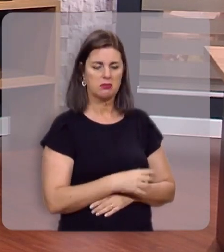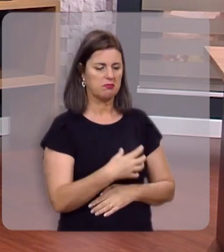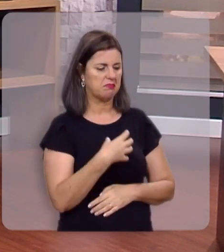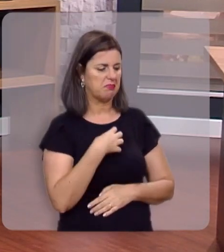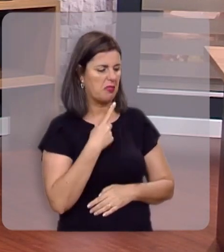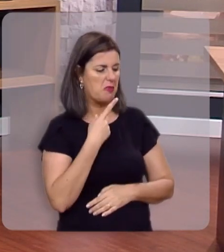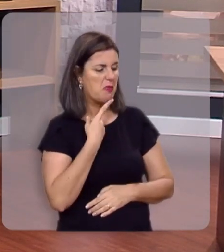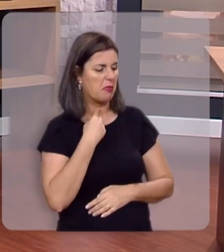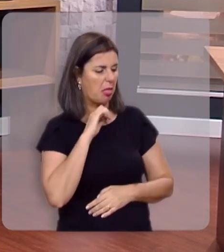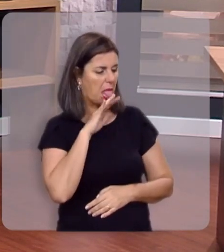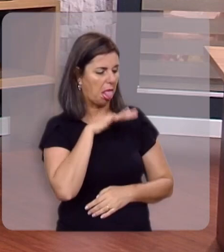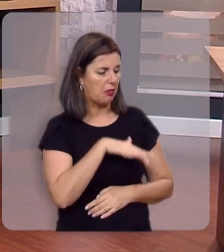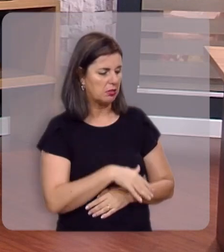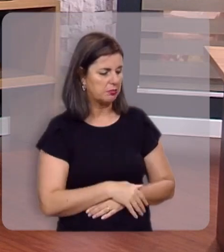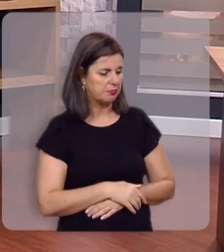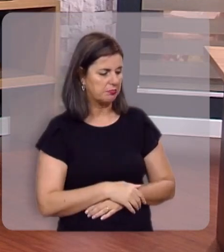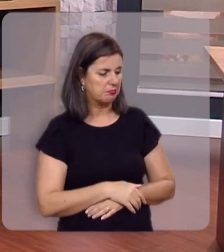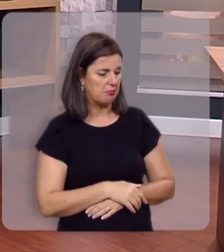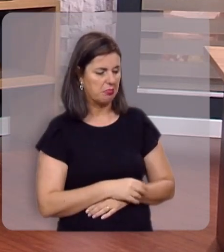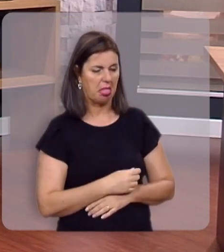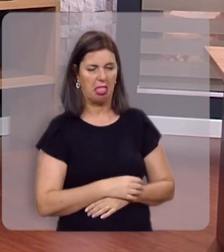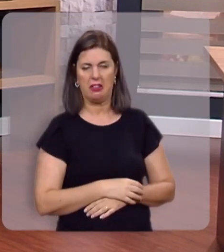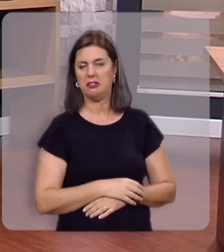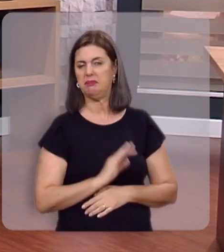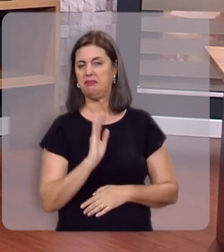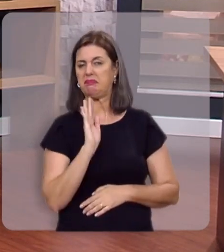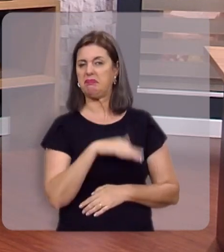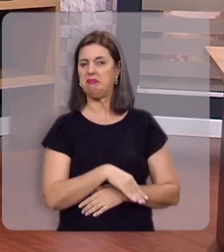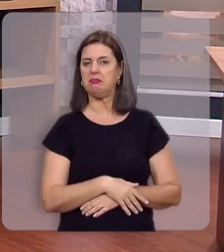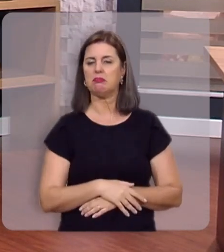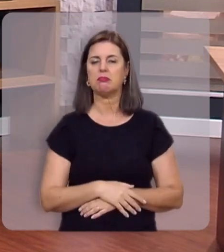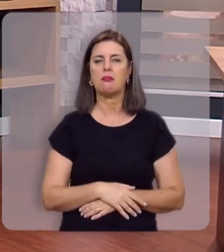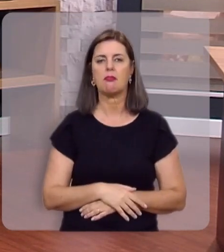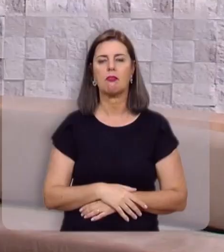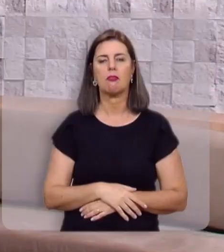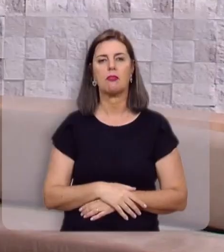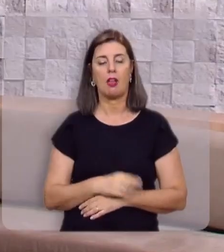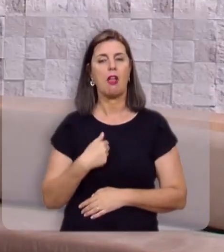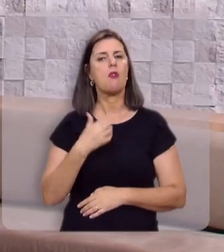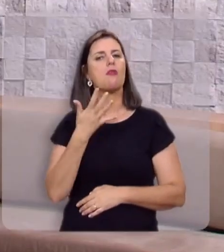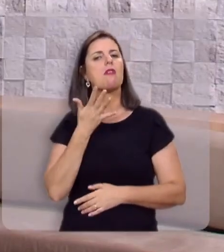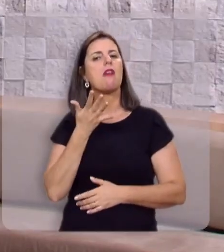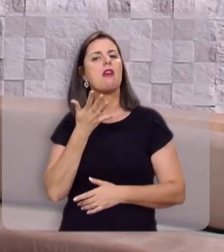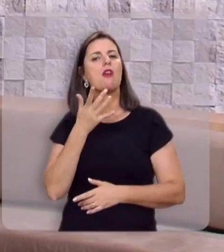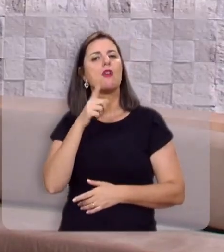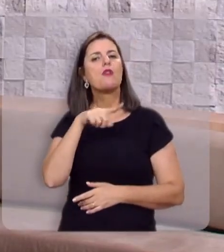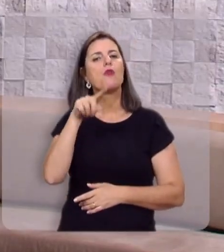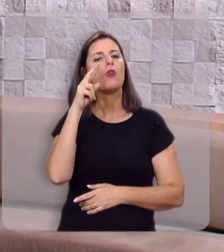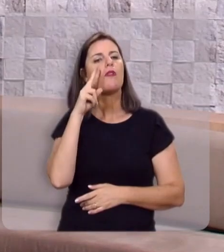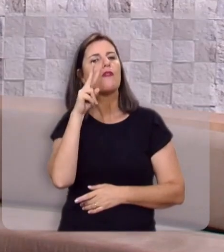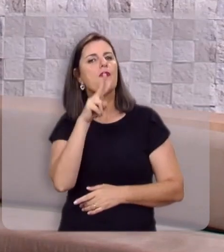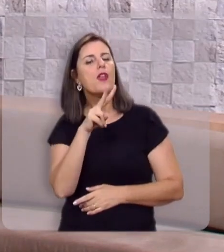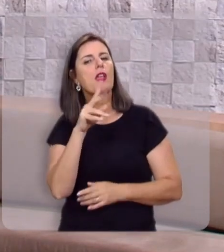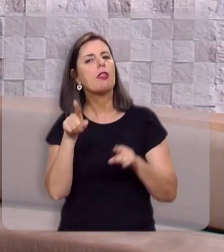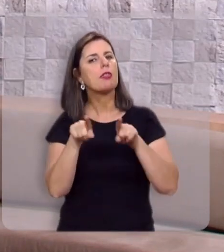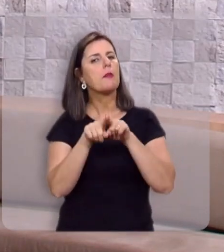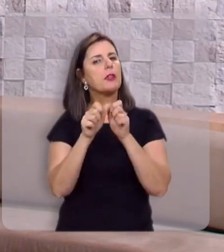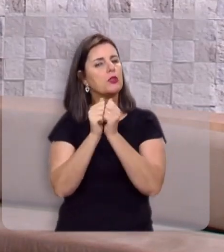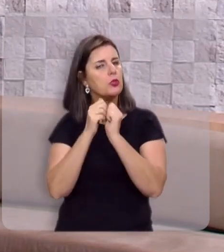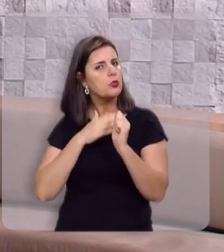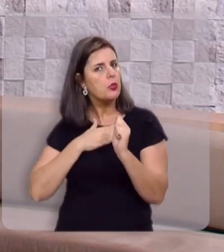ele sente náuseas ao examinar esta igreja. Eu queria aqui observar com